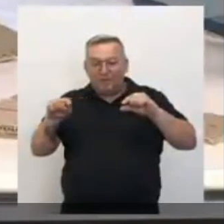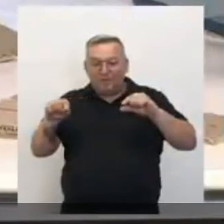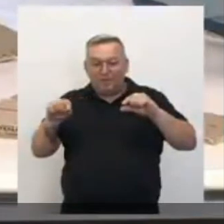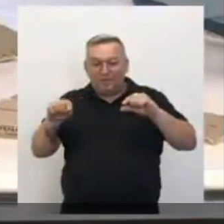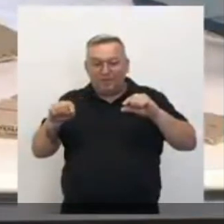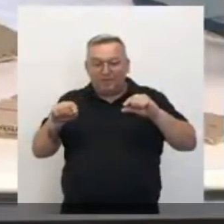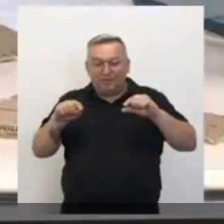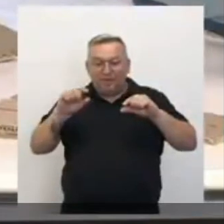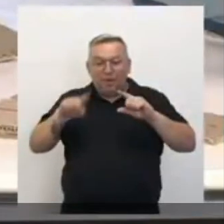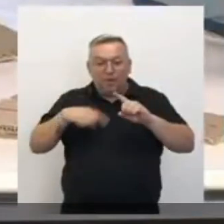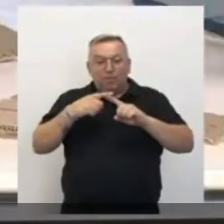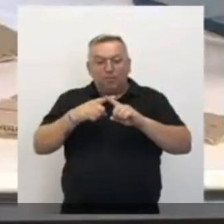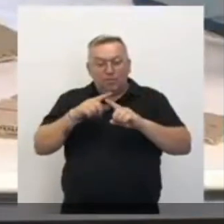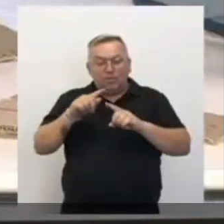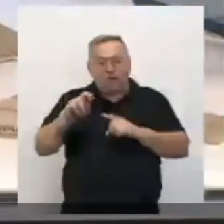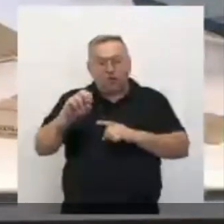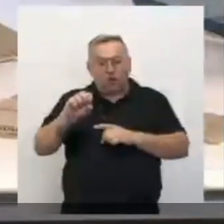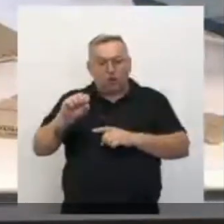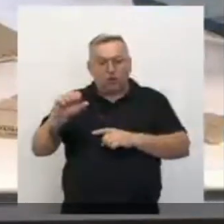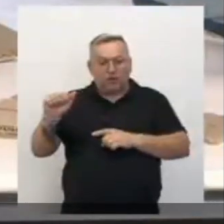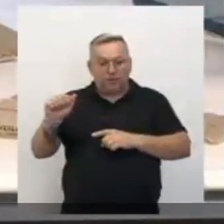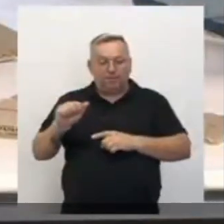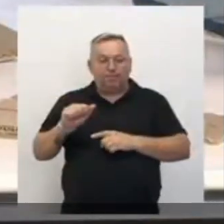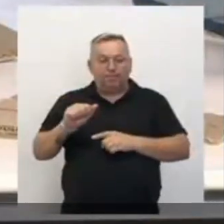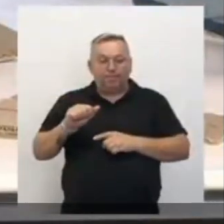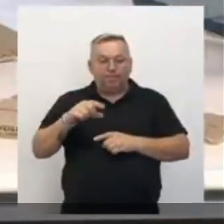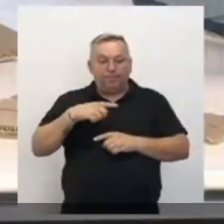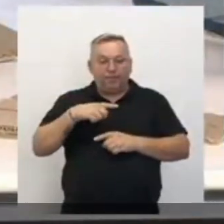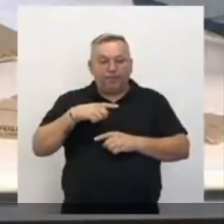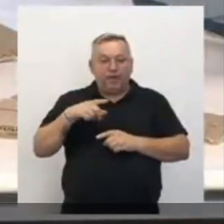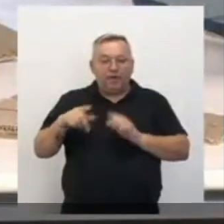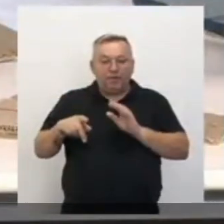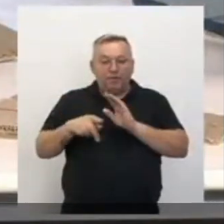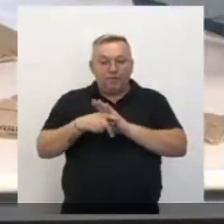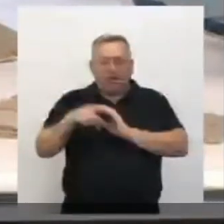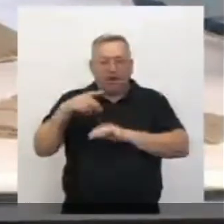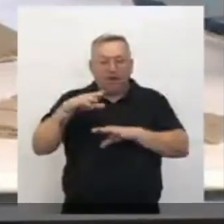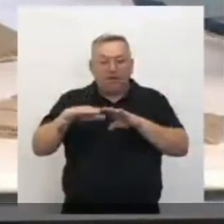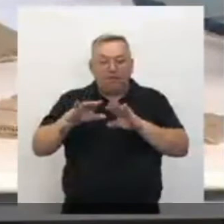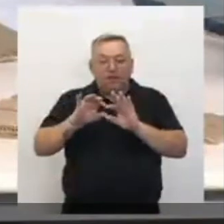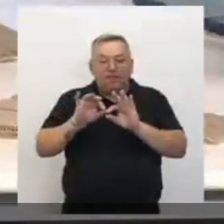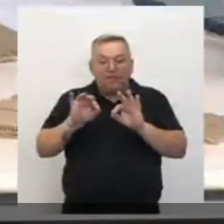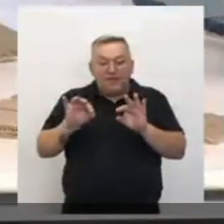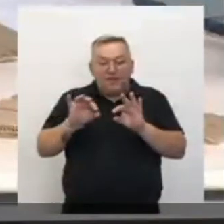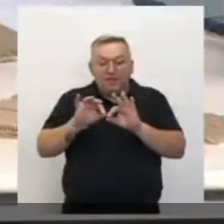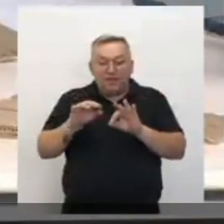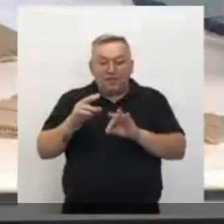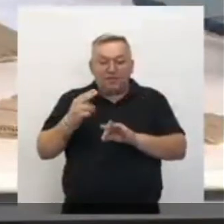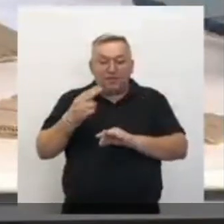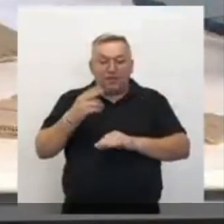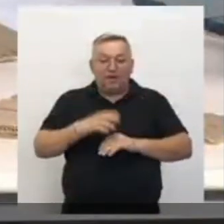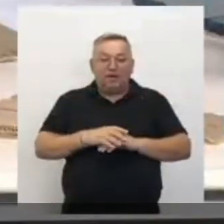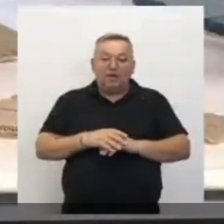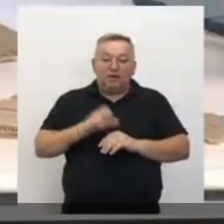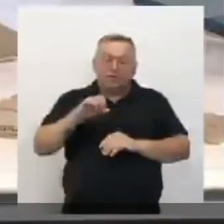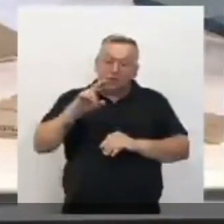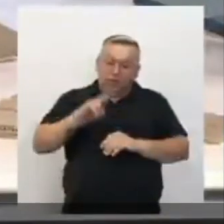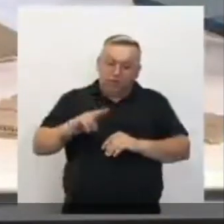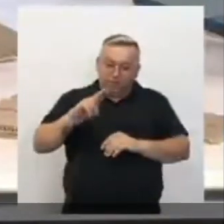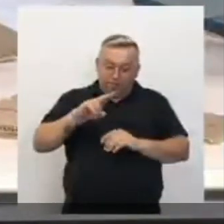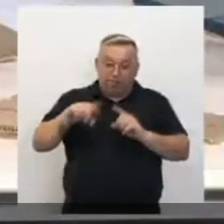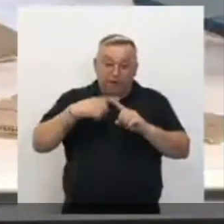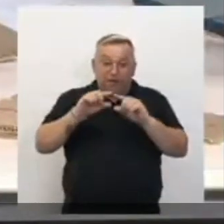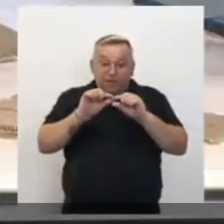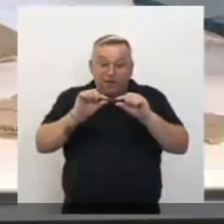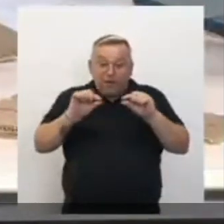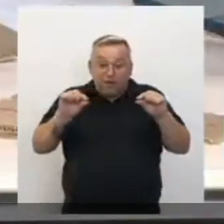aqui mais espessa. Então eu tenho uma gramatura maior. Geralmente o papelão que vocês têm é às vezes mais fininho. Então, se forem utilizar aquele